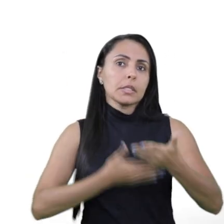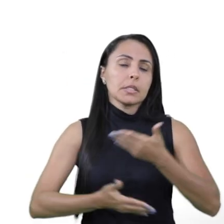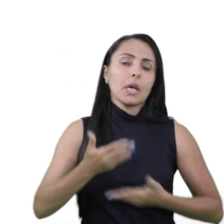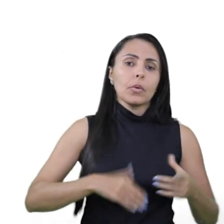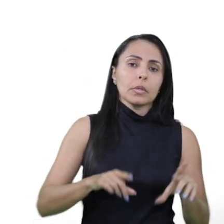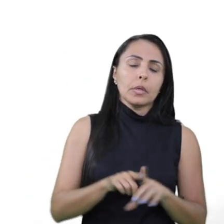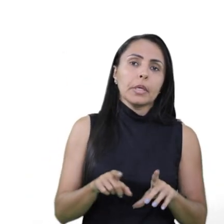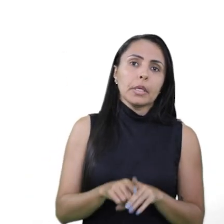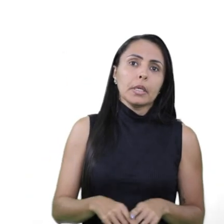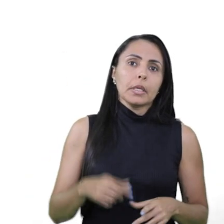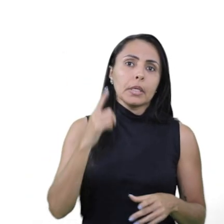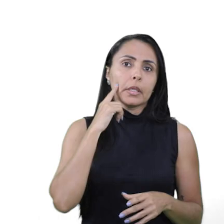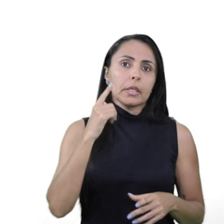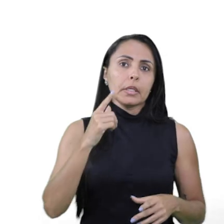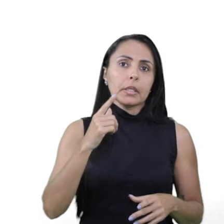questão